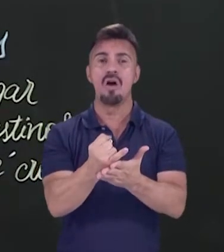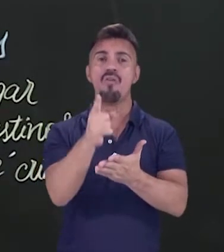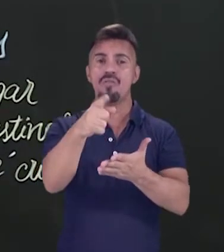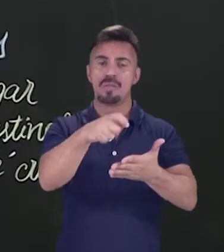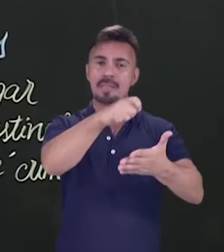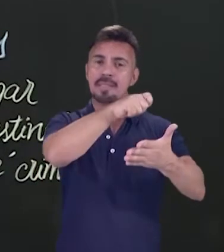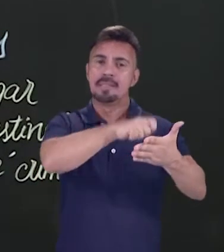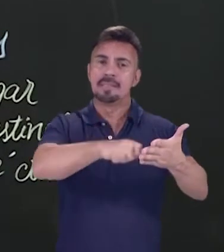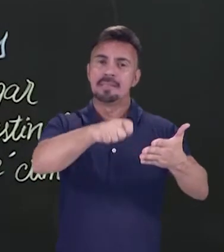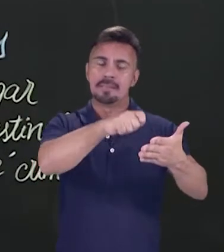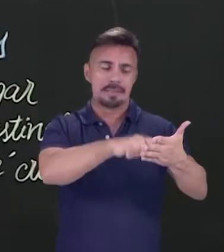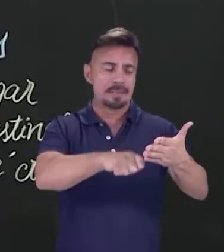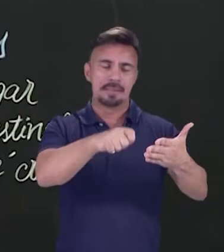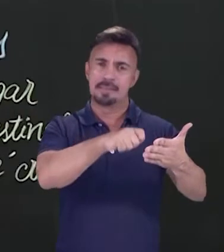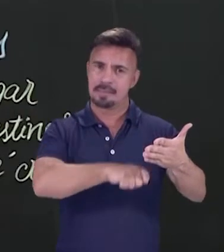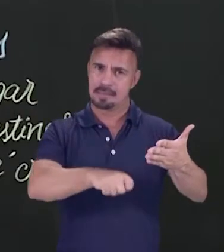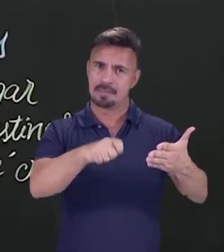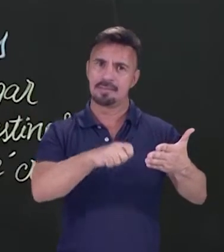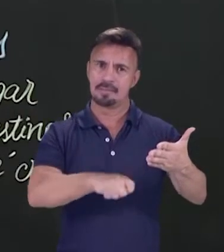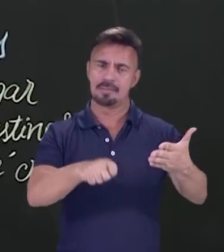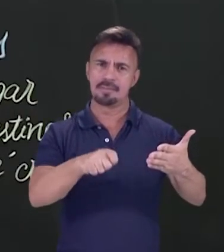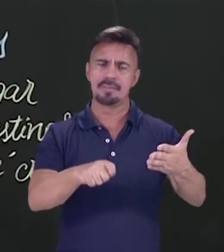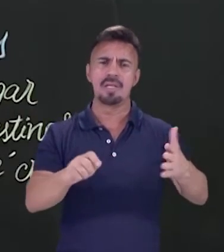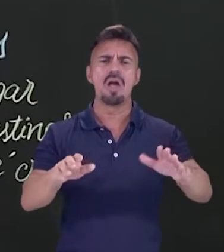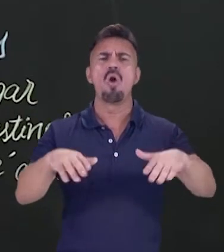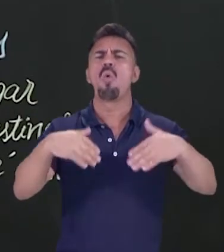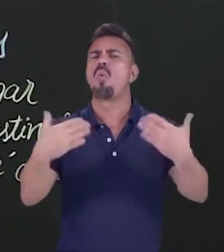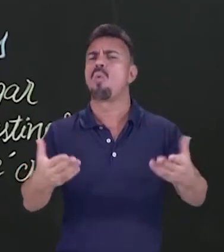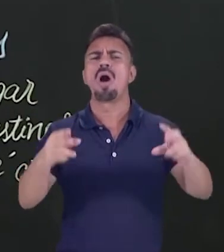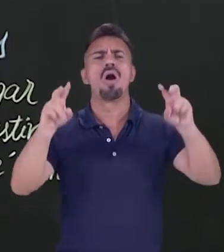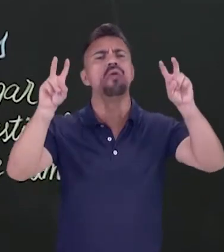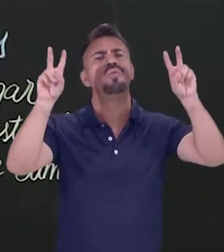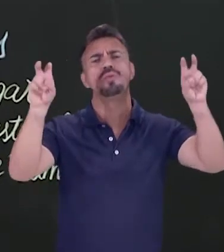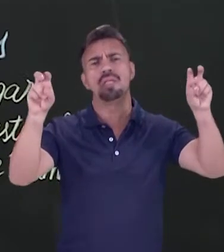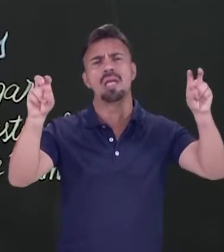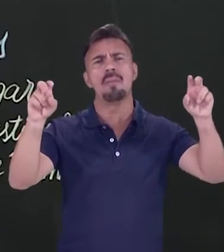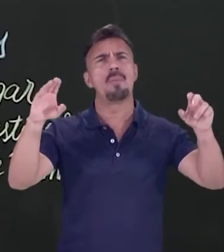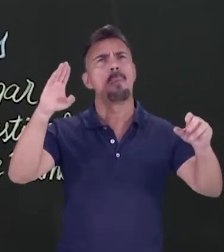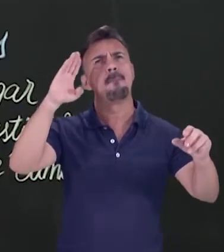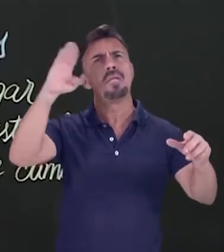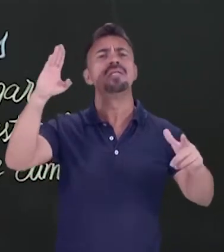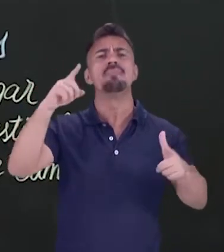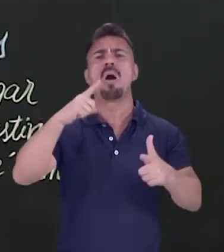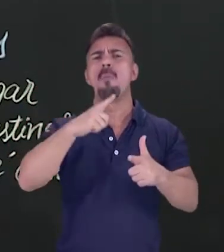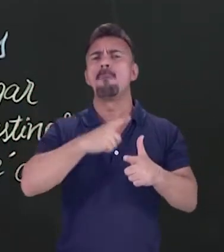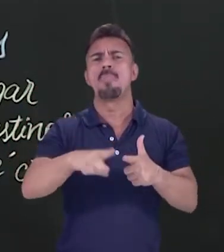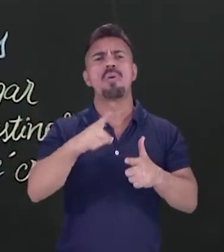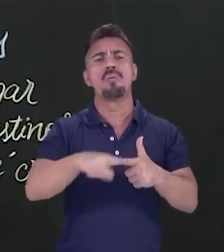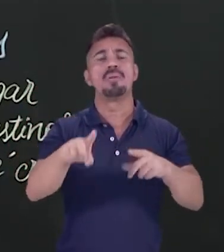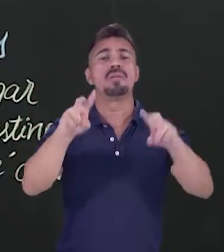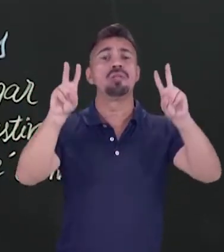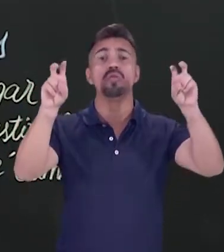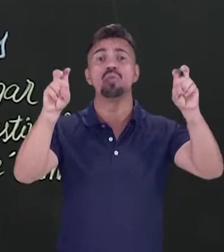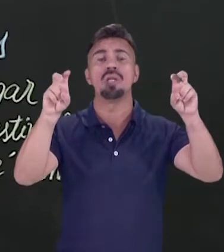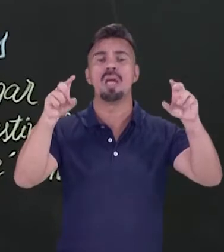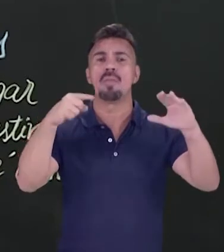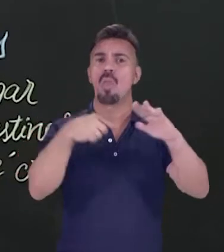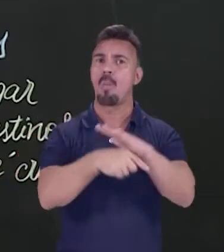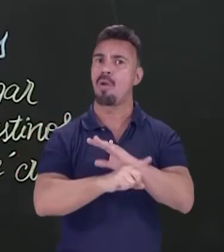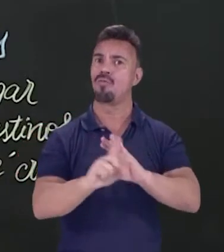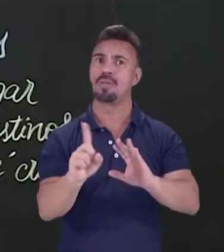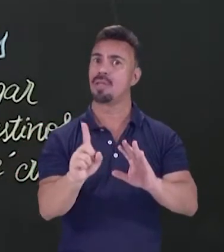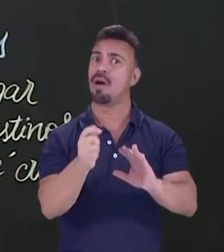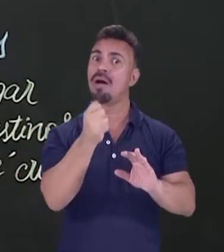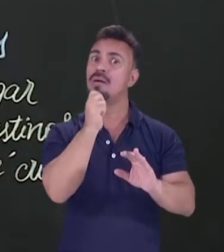você escreve de forma geral qual é o tema, quais são os principais problemas relacionados a esse tema? Você ainda não